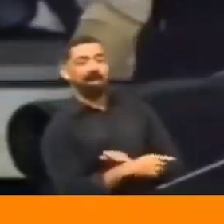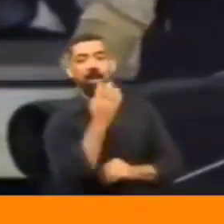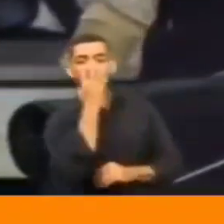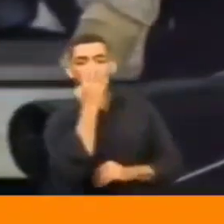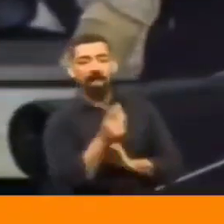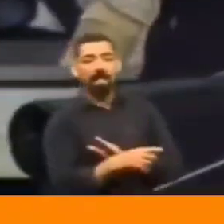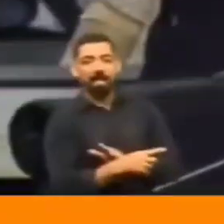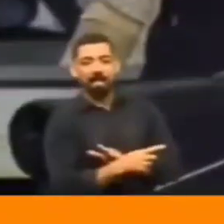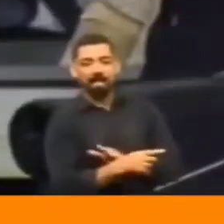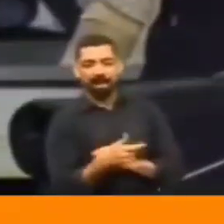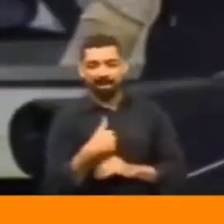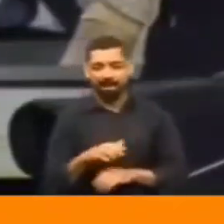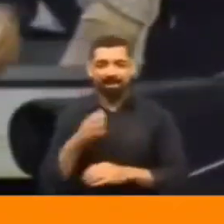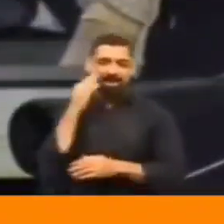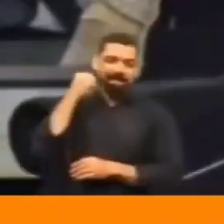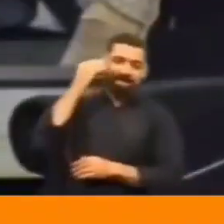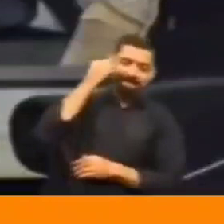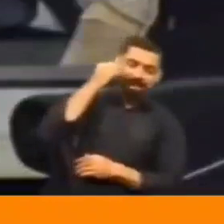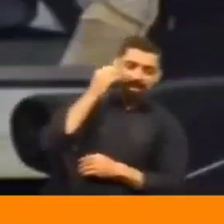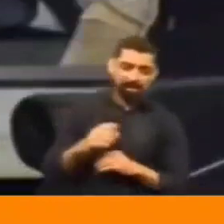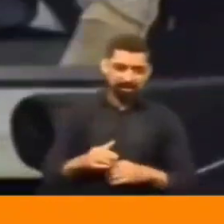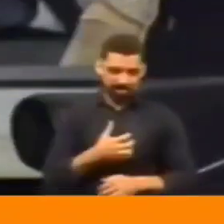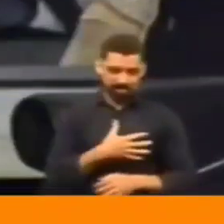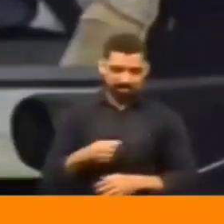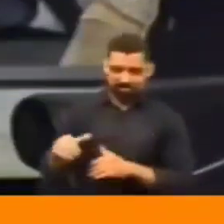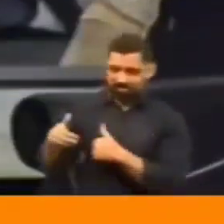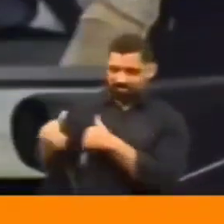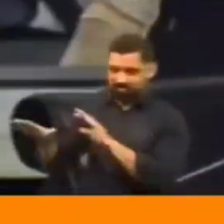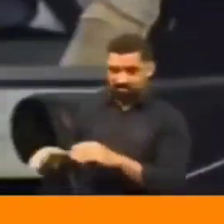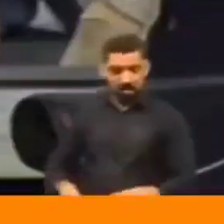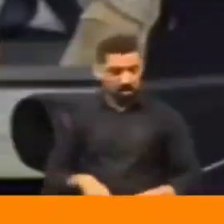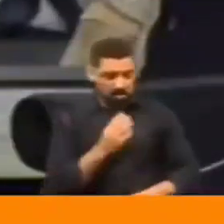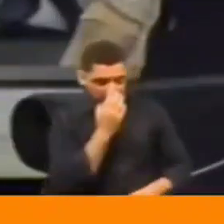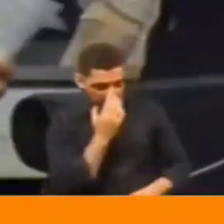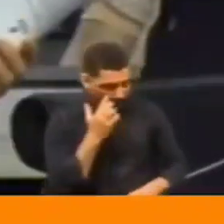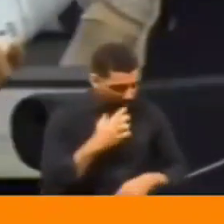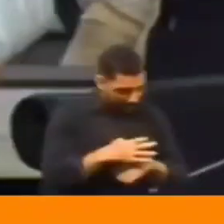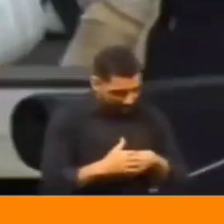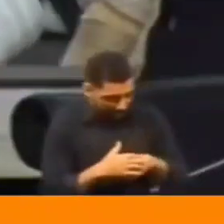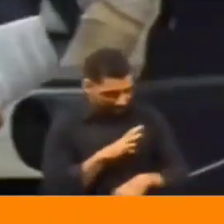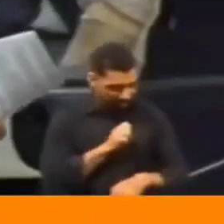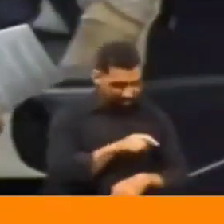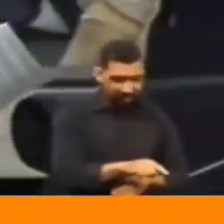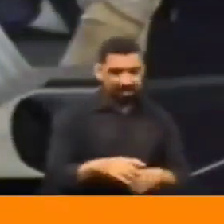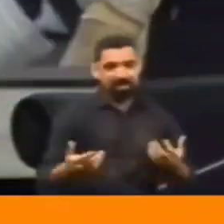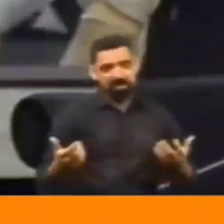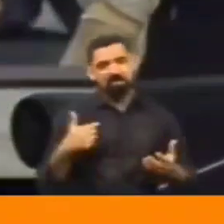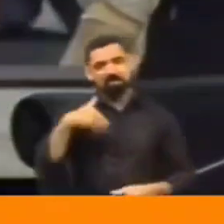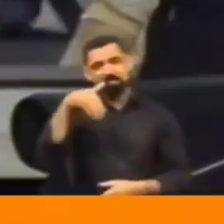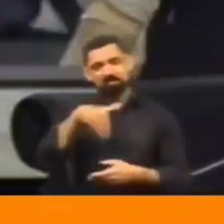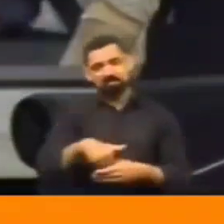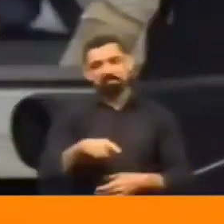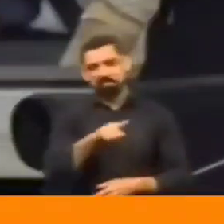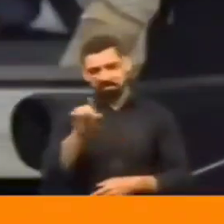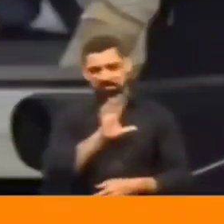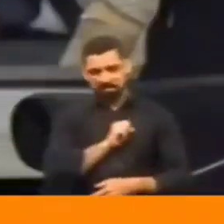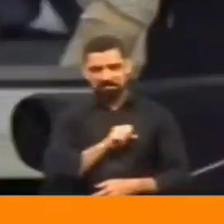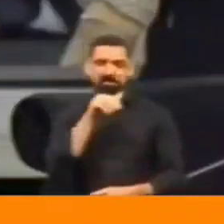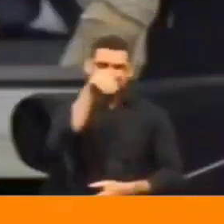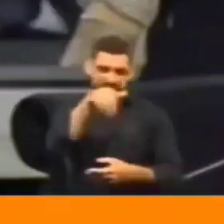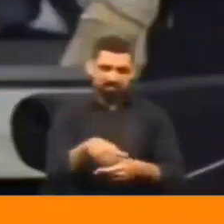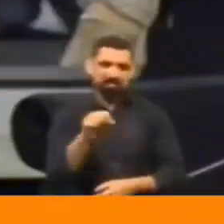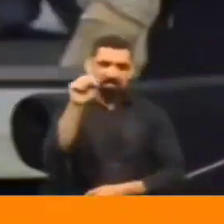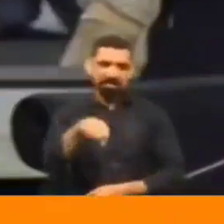lá e tal. Despreza os filhos para amar. Então, é carinho. Eles amam. Então, estou aqui para votar.